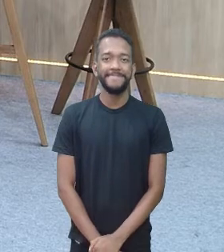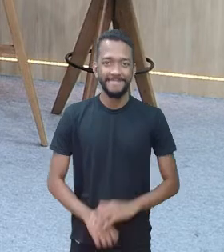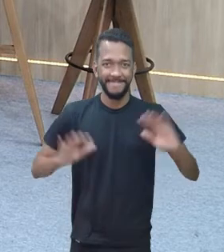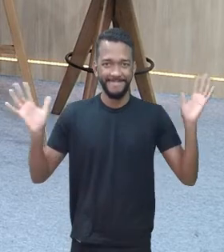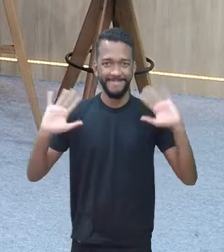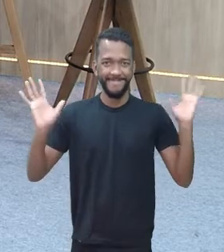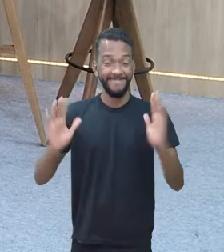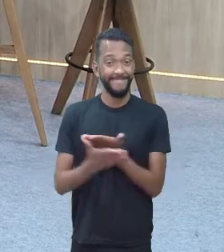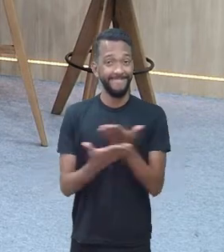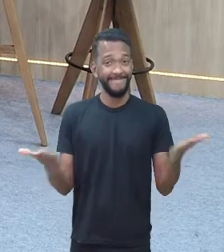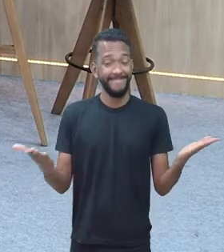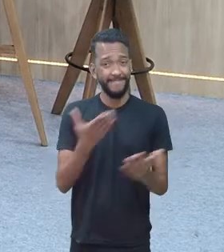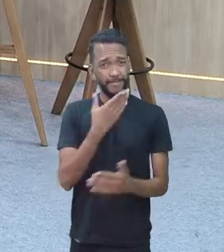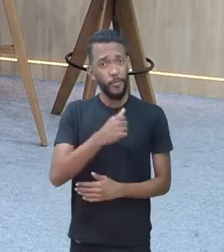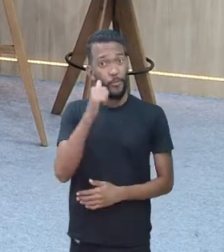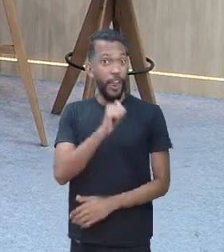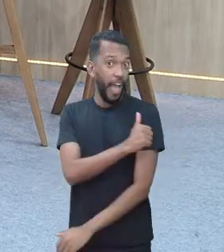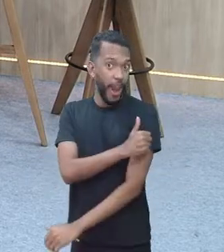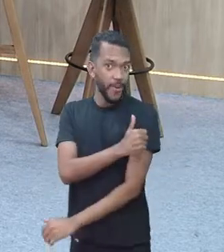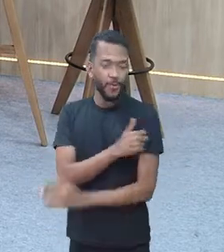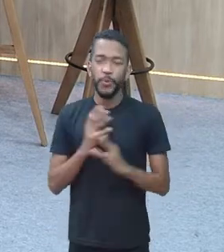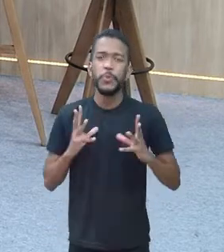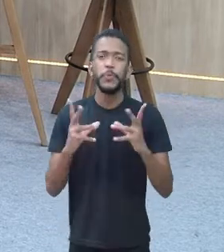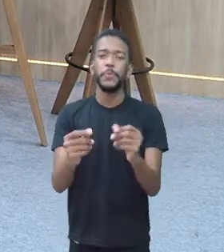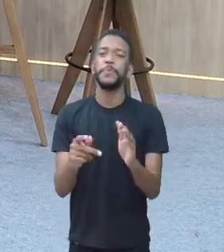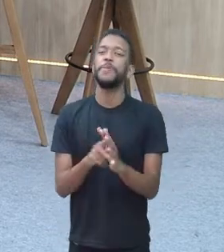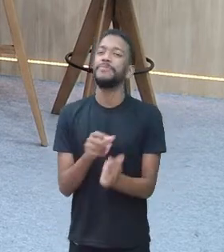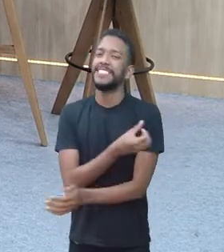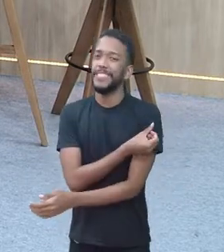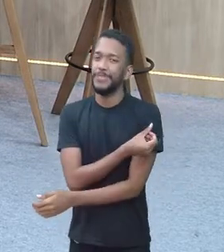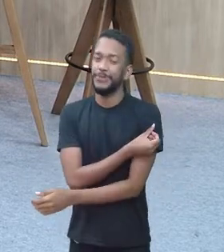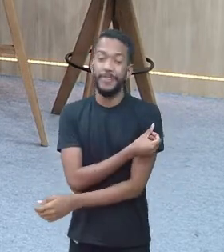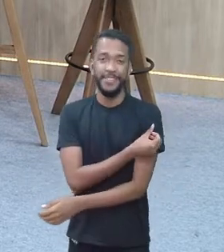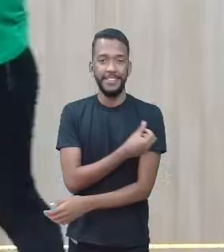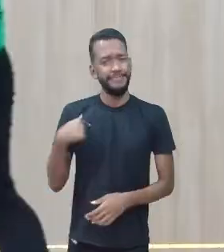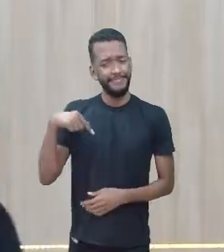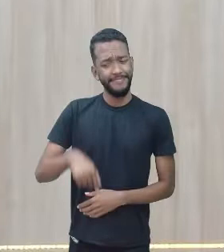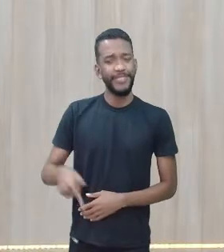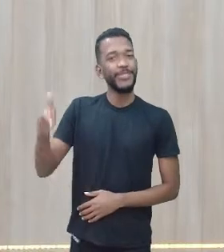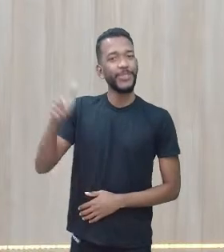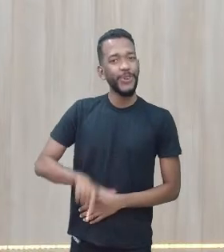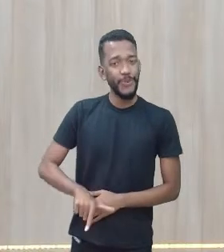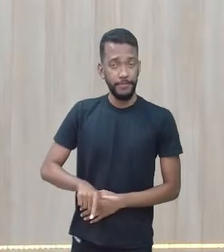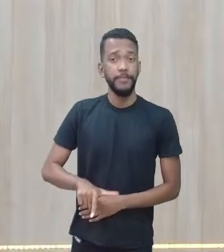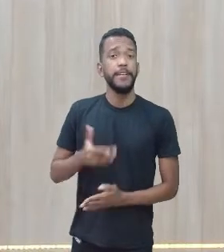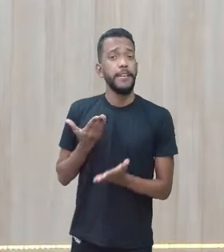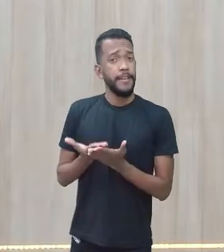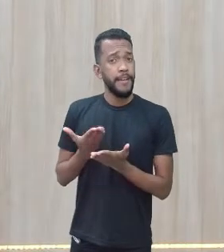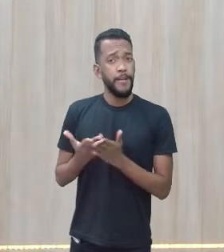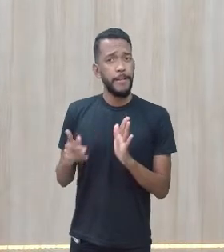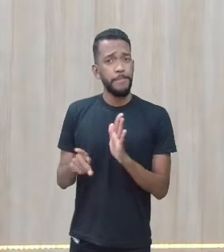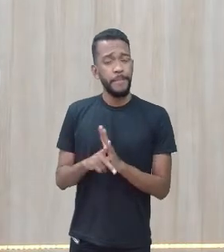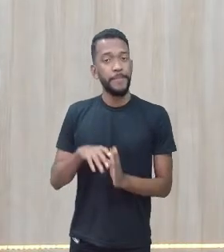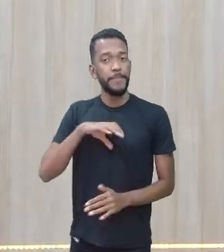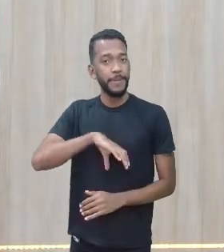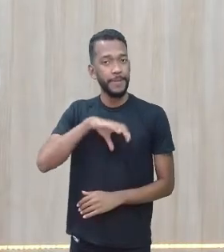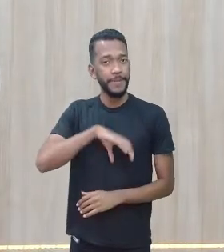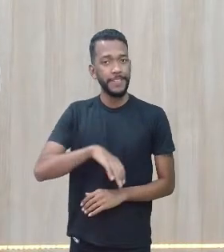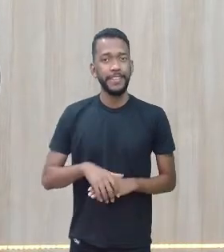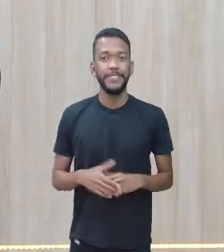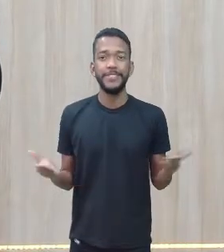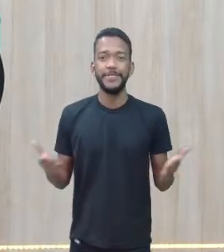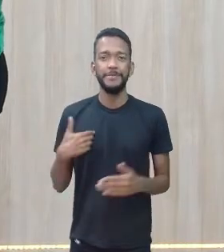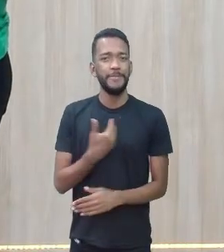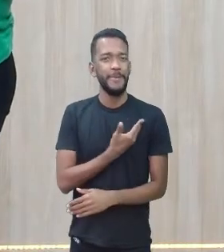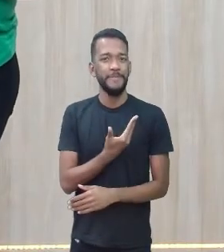Olá, alunos e alunas do sexto ano. Estamos aqui mais uma vez para mais uma aula de língua portuguesa. Estou aqui hoje com o